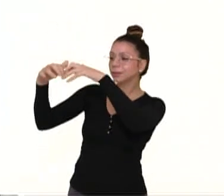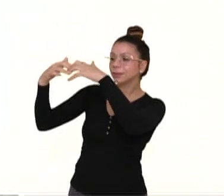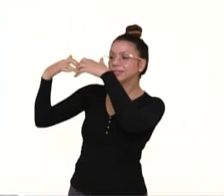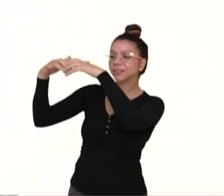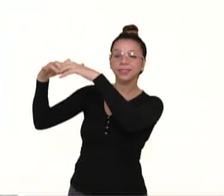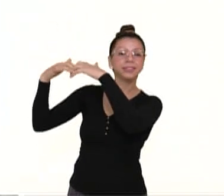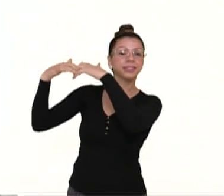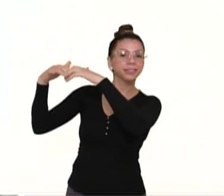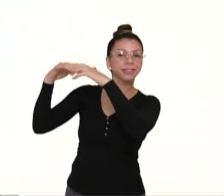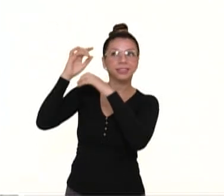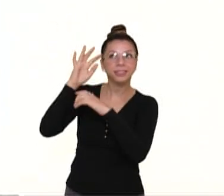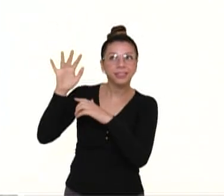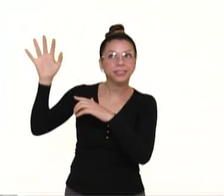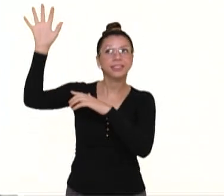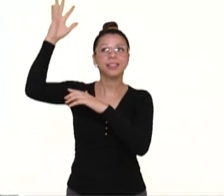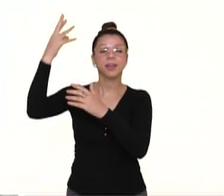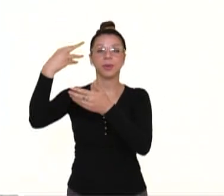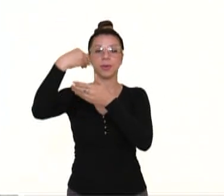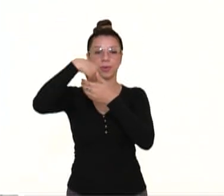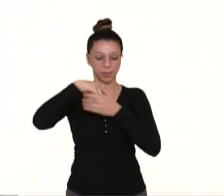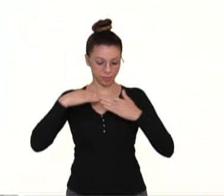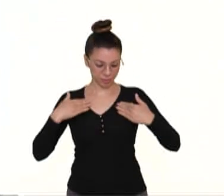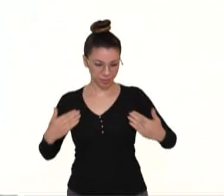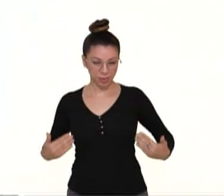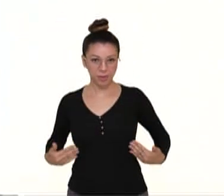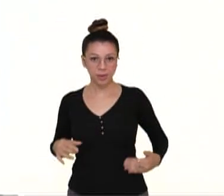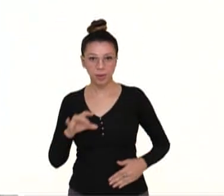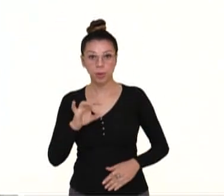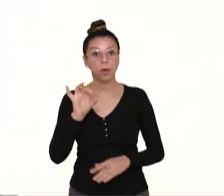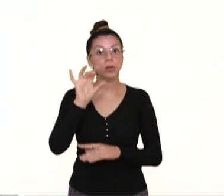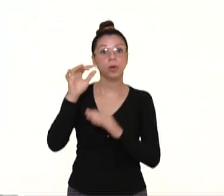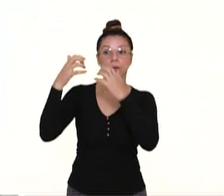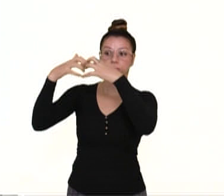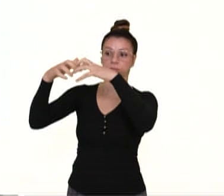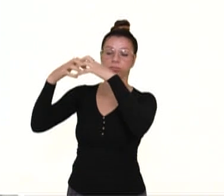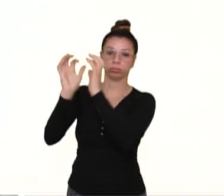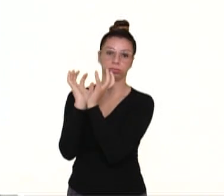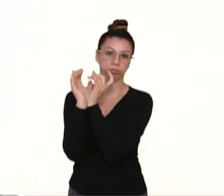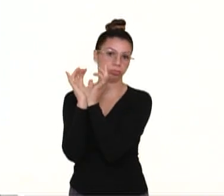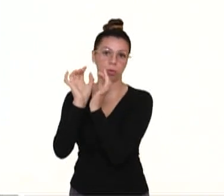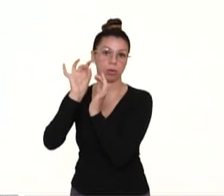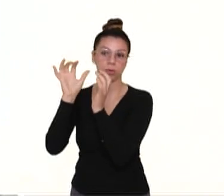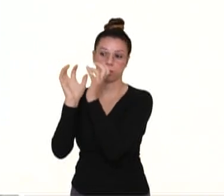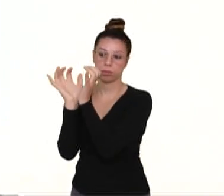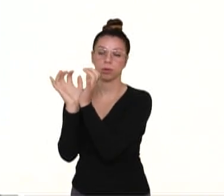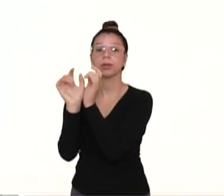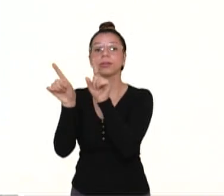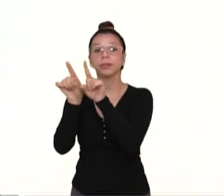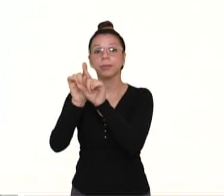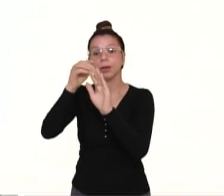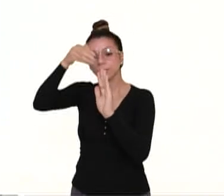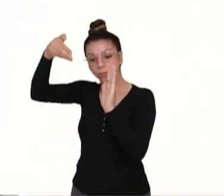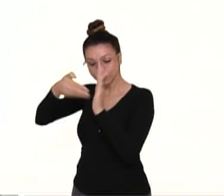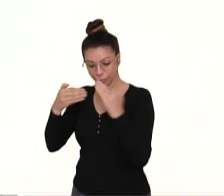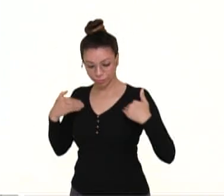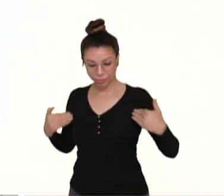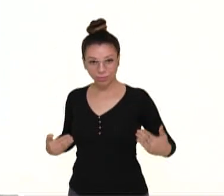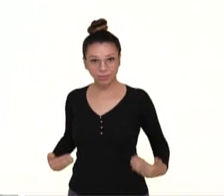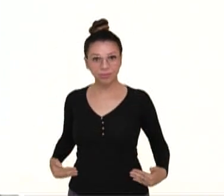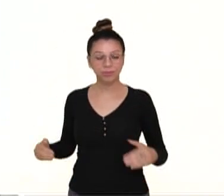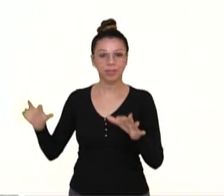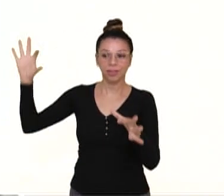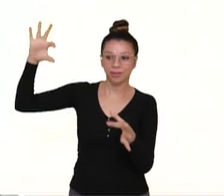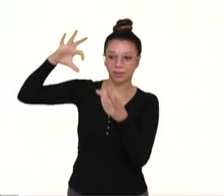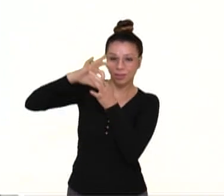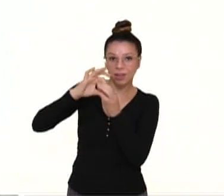que envolve todo o corpo. Não é uma ação exclusiva do cérebro. Então, vou deixar um tempo para vocês responderem e daqui a pouco nós